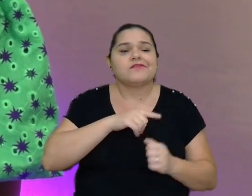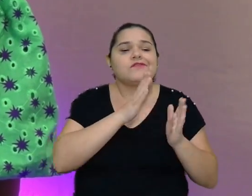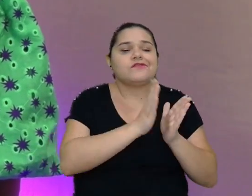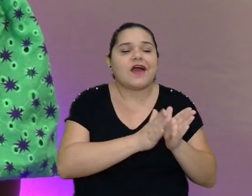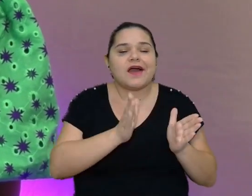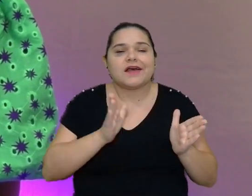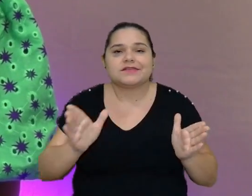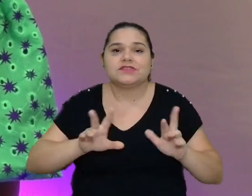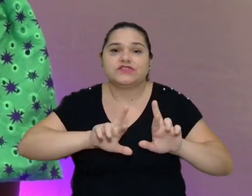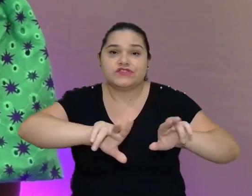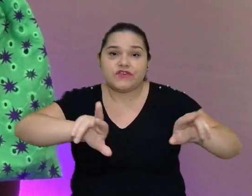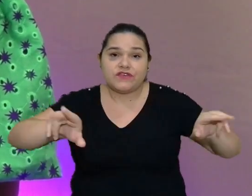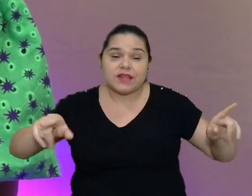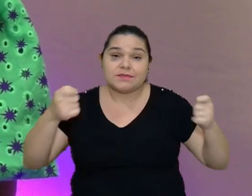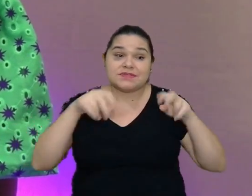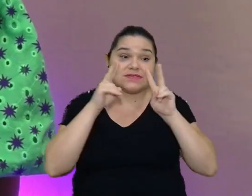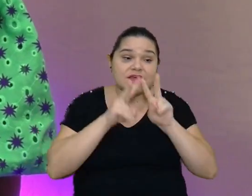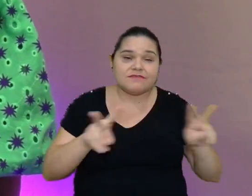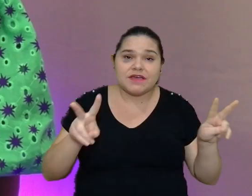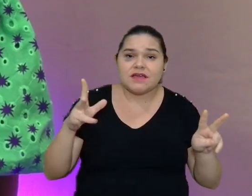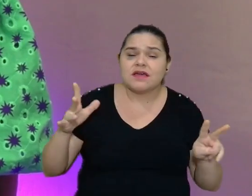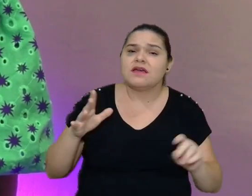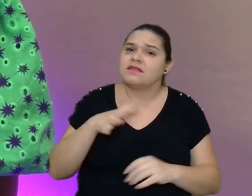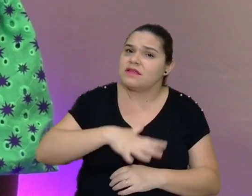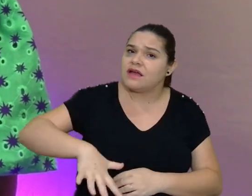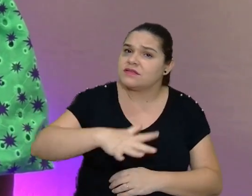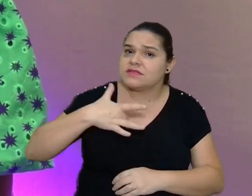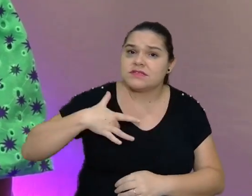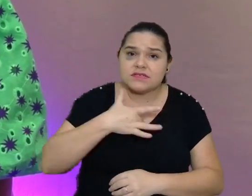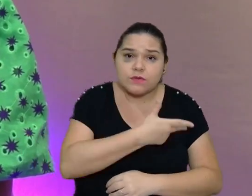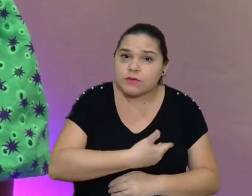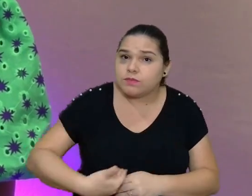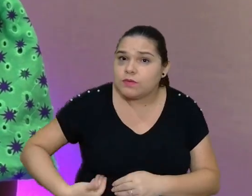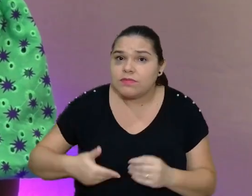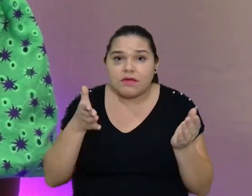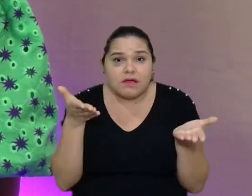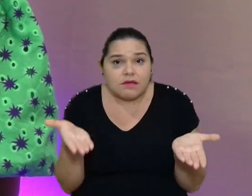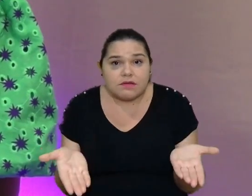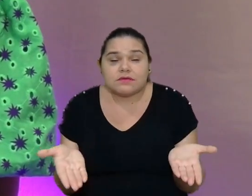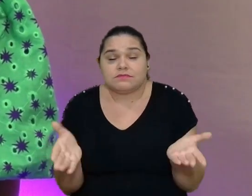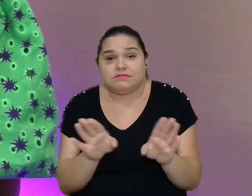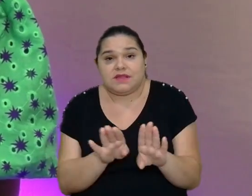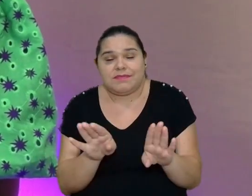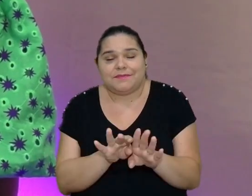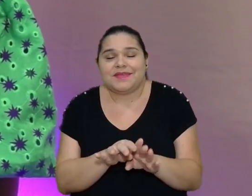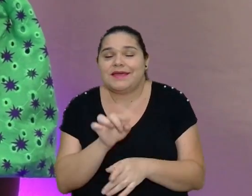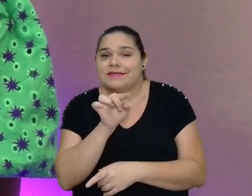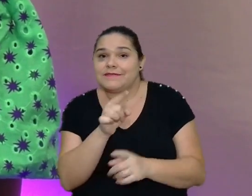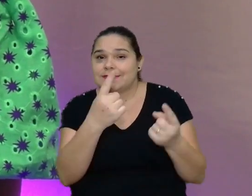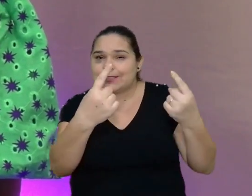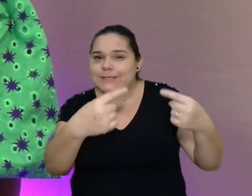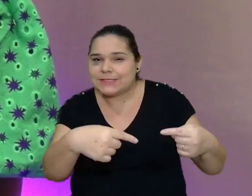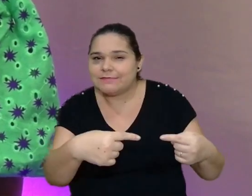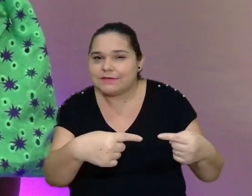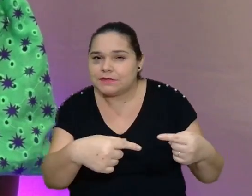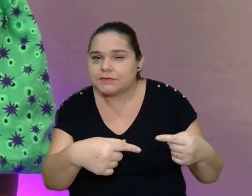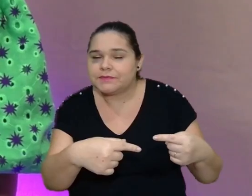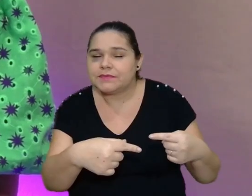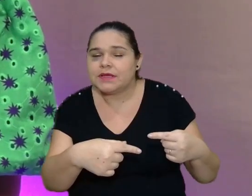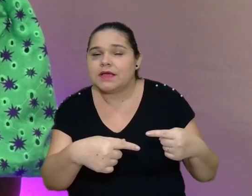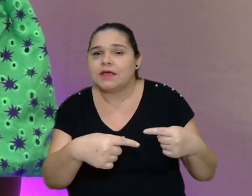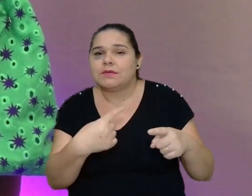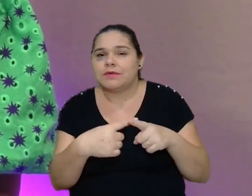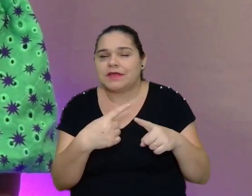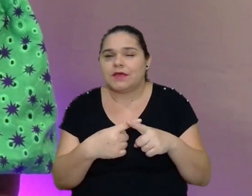olhada num viés de saúde pública até. Para além desse desafio, né, de pitch mesmo, porque apesar dos nossos números serem